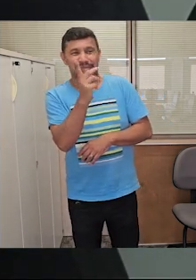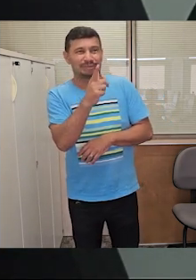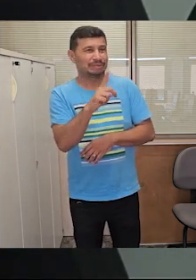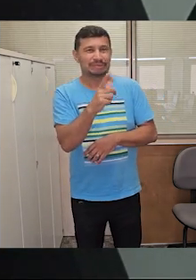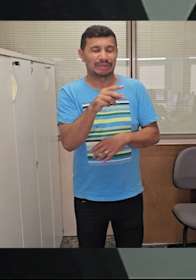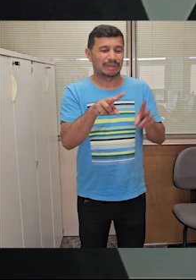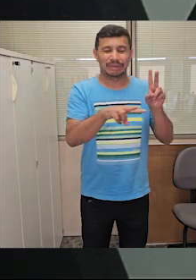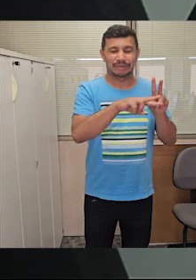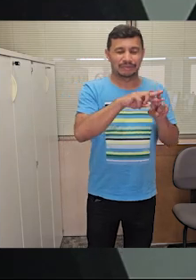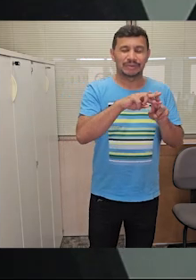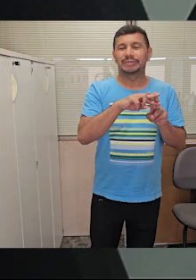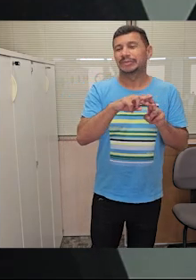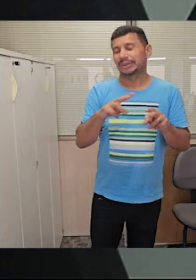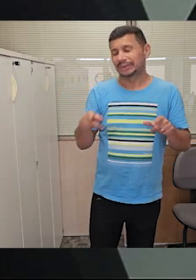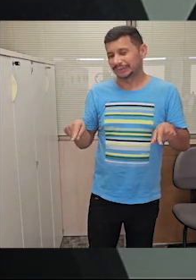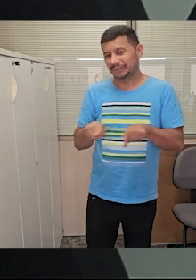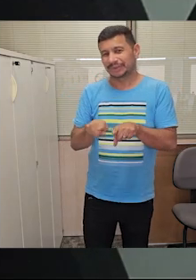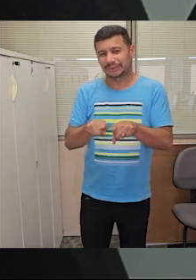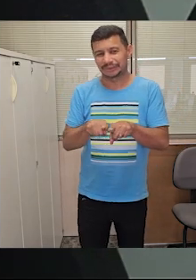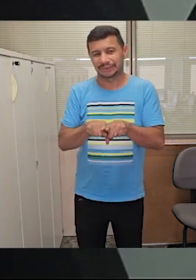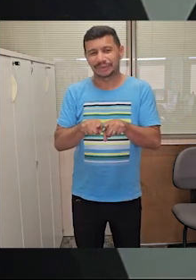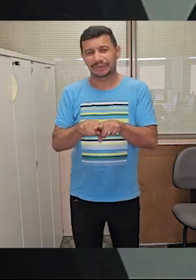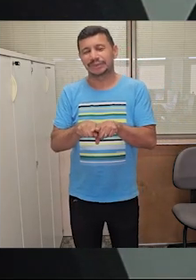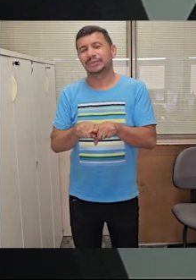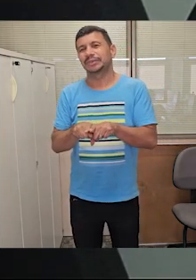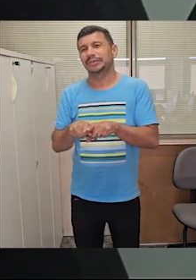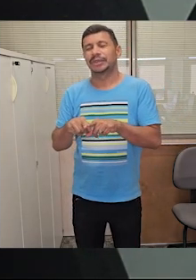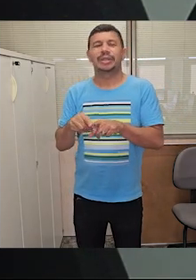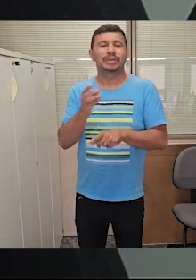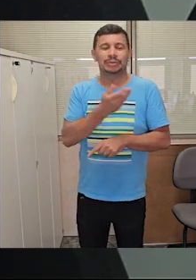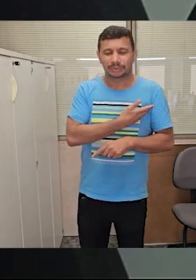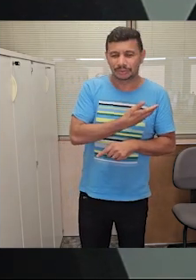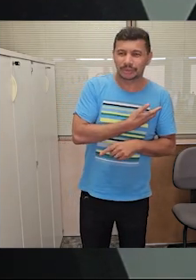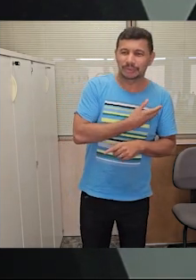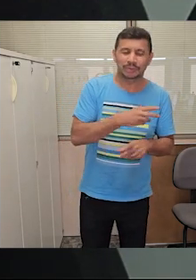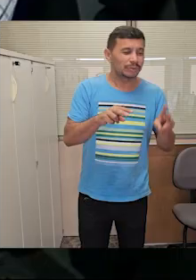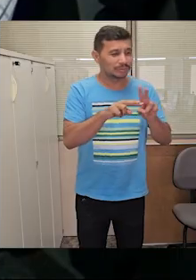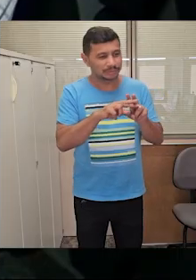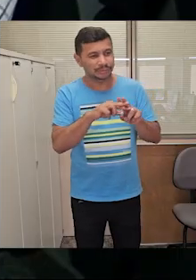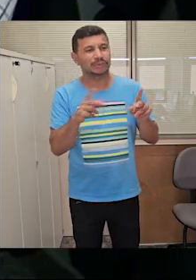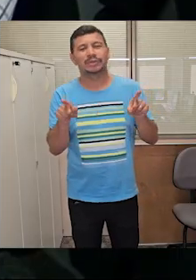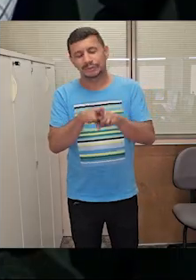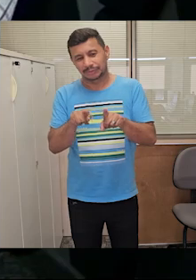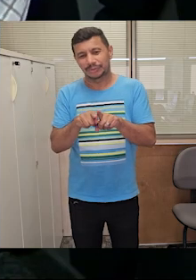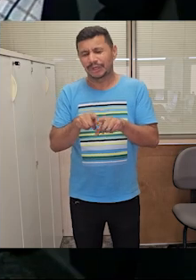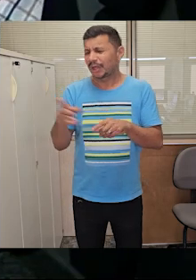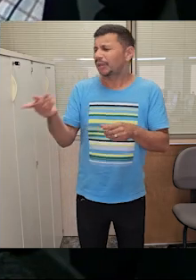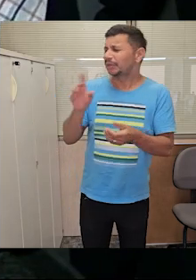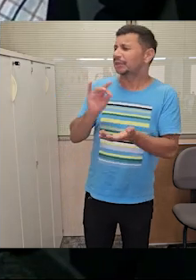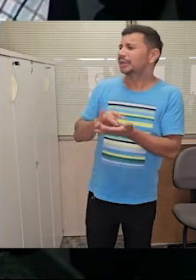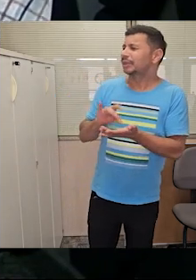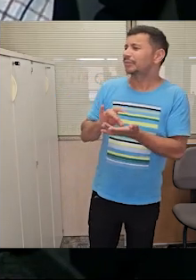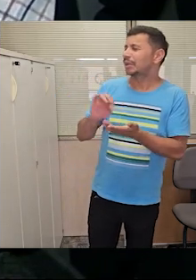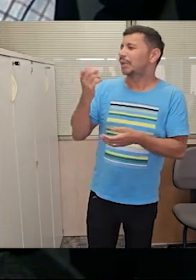ver, fui preso aí. O companheiro João Joaquim não foi preso aí. Por quê? Aí tem uma história, aí você vai me dizer se é